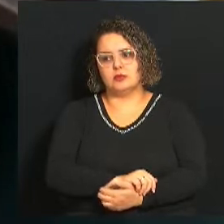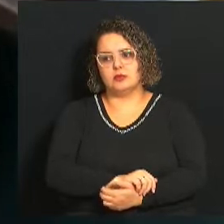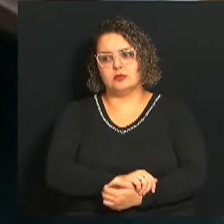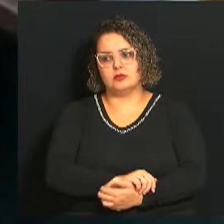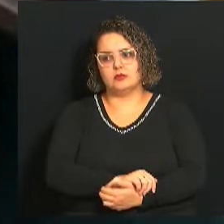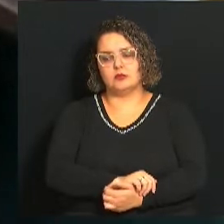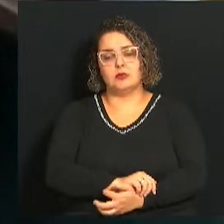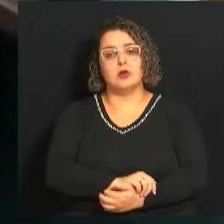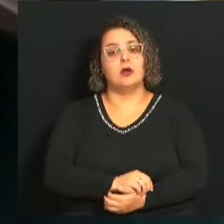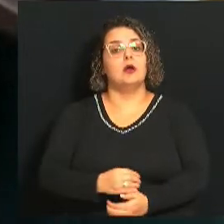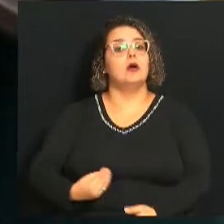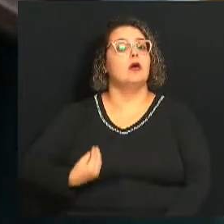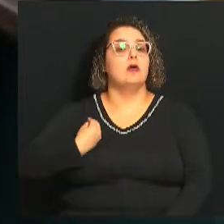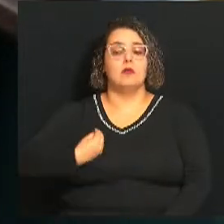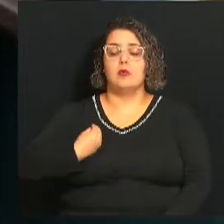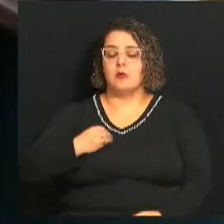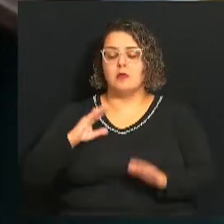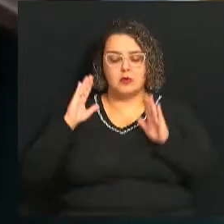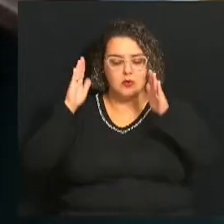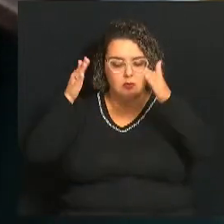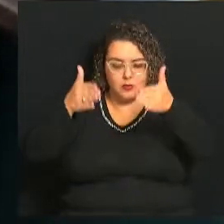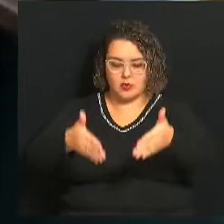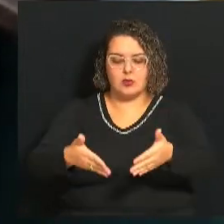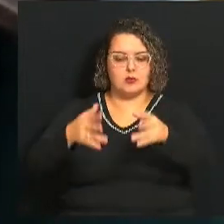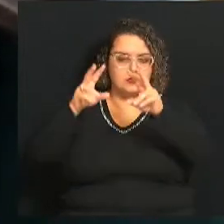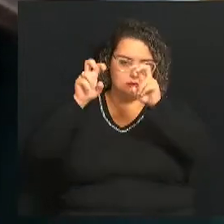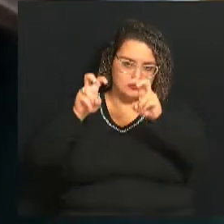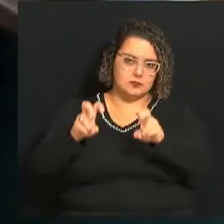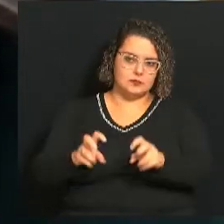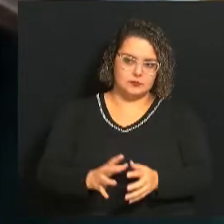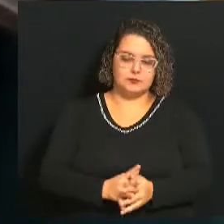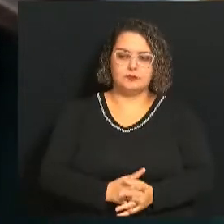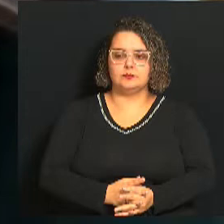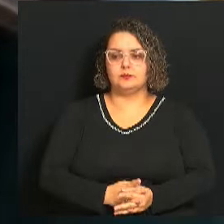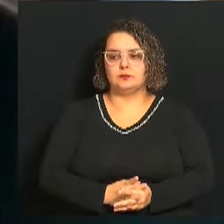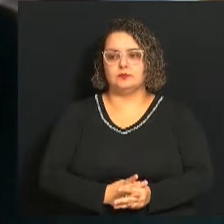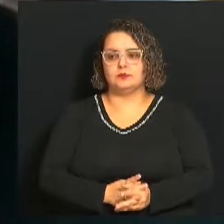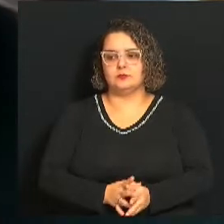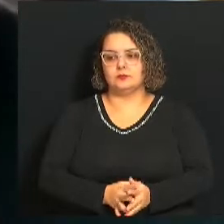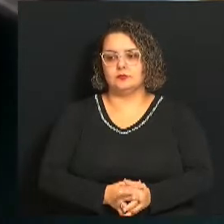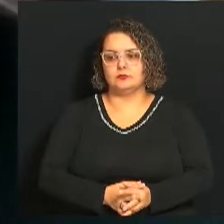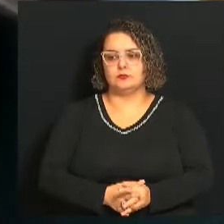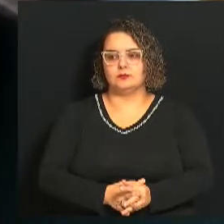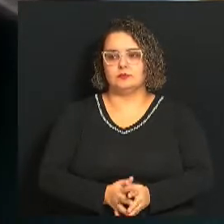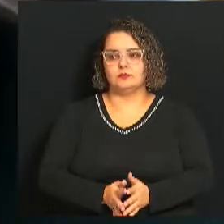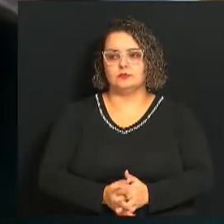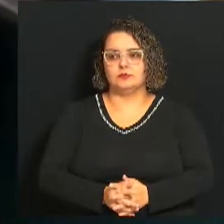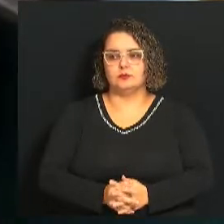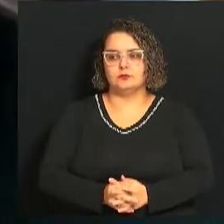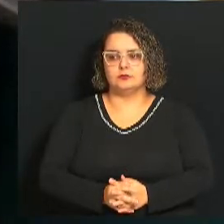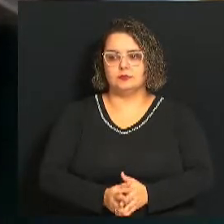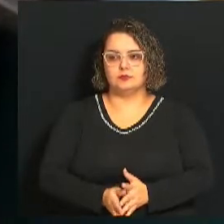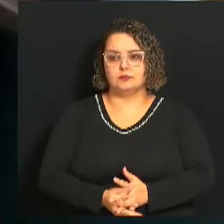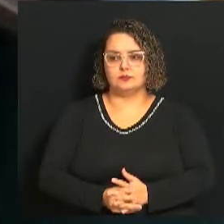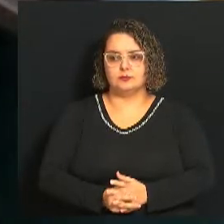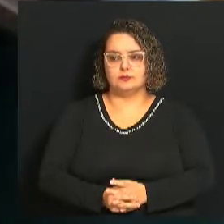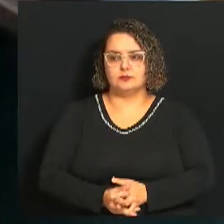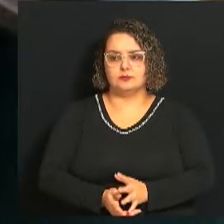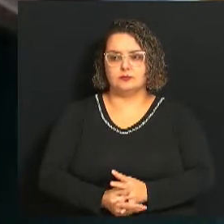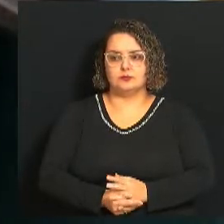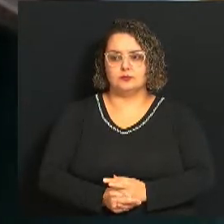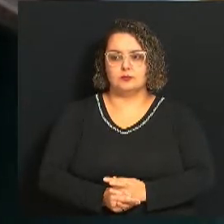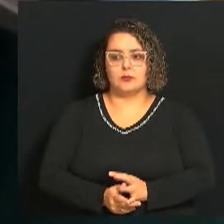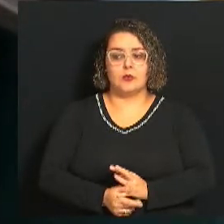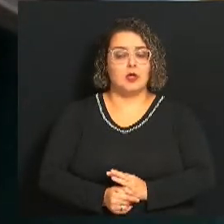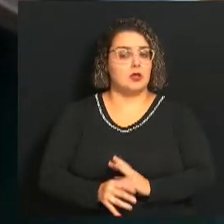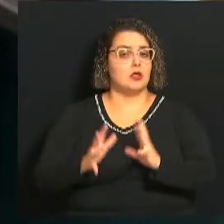a esse assunto, né? E nesse sentido, o que eu puder